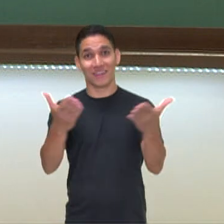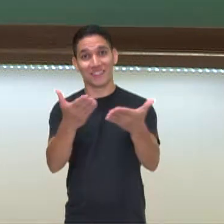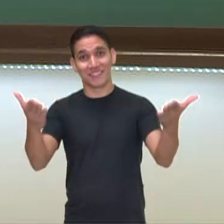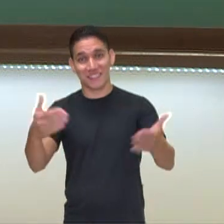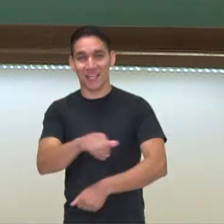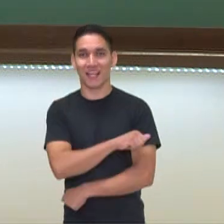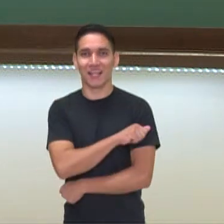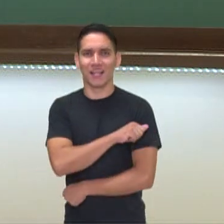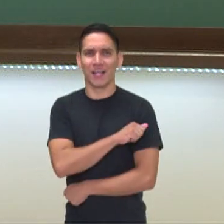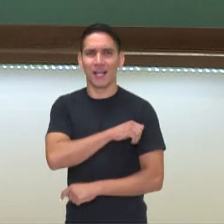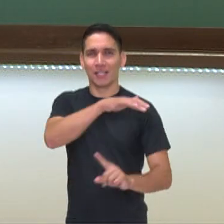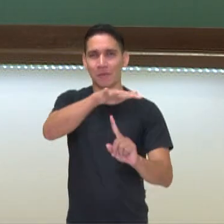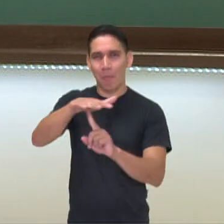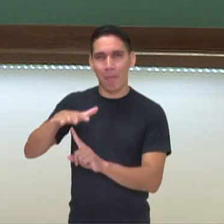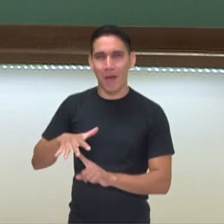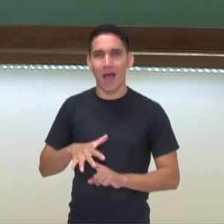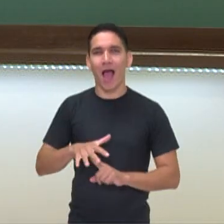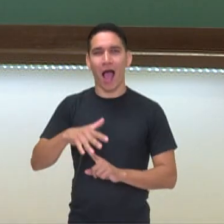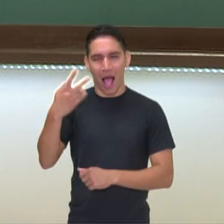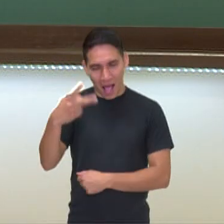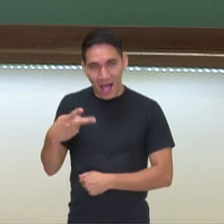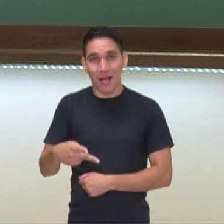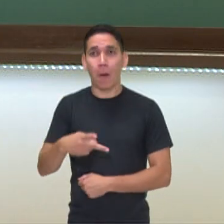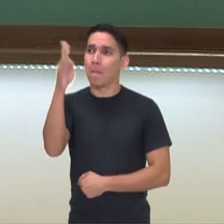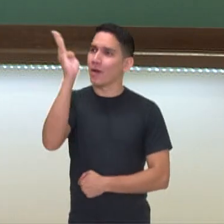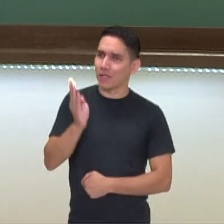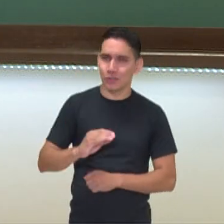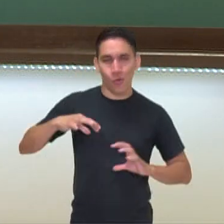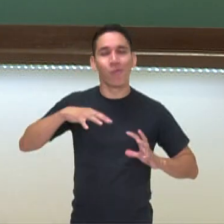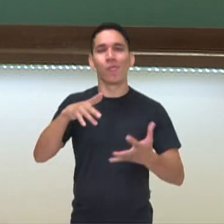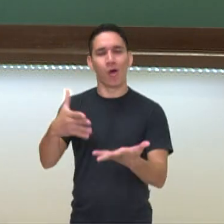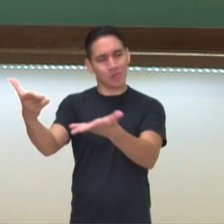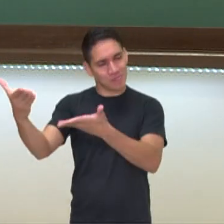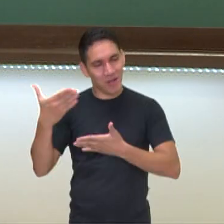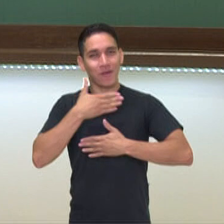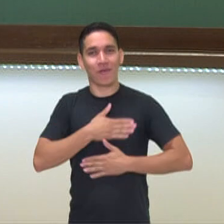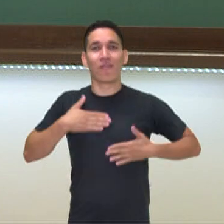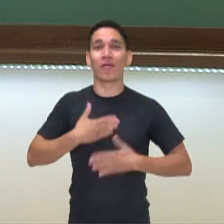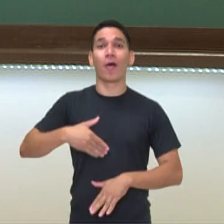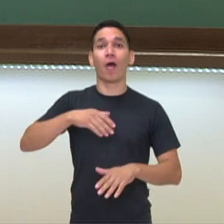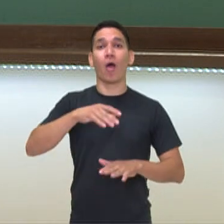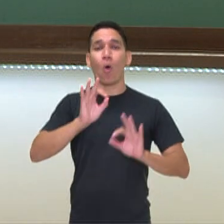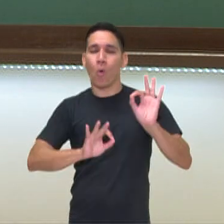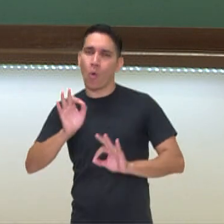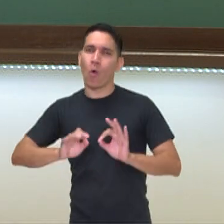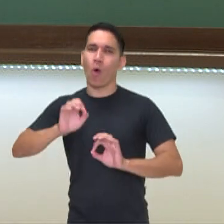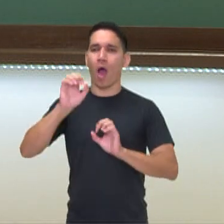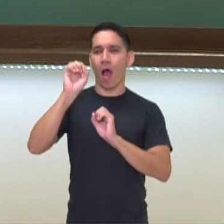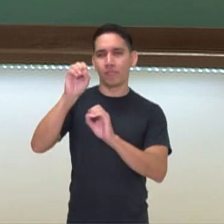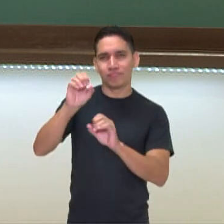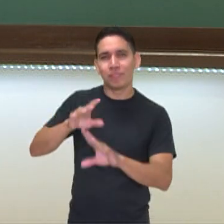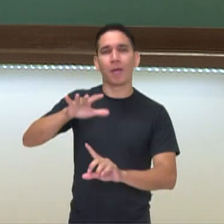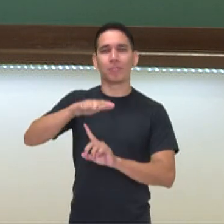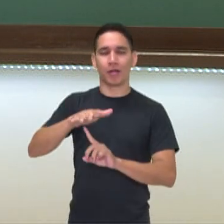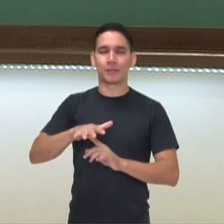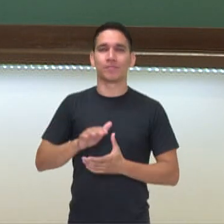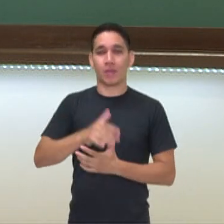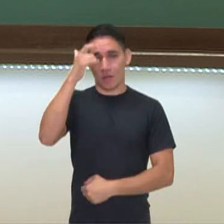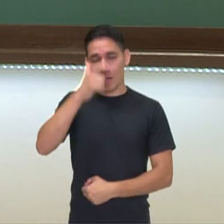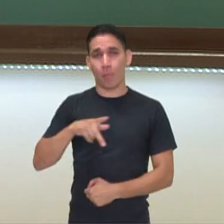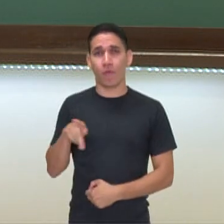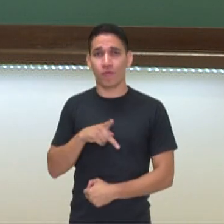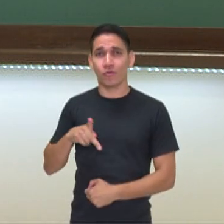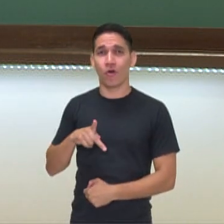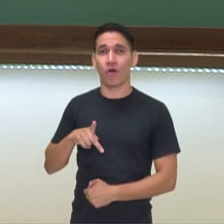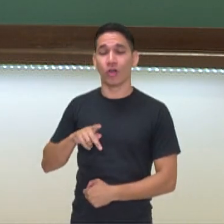Olá, estudante do estado do Paraná, do Brasil e do mundo, seja bem-vindo à nossa aula de Geografia do programa Aula Paraná. Eu sou o professor Andrew, professor de Geografia,